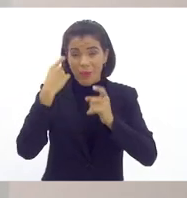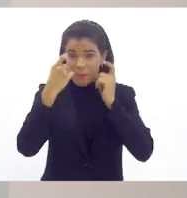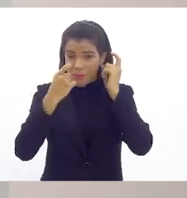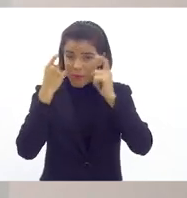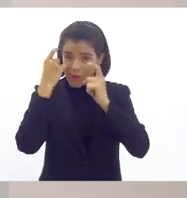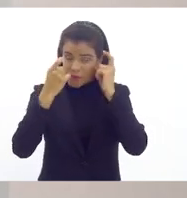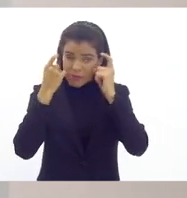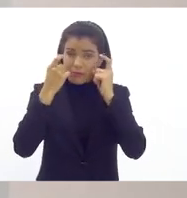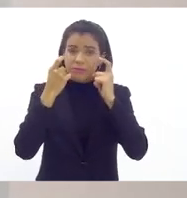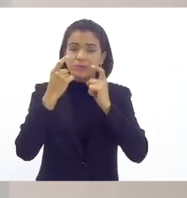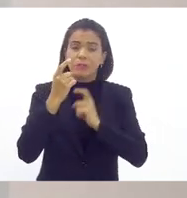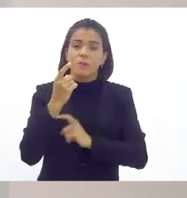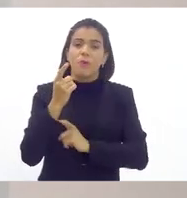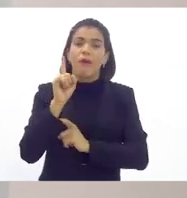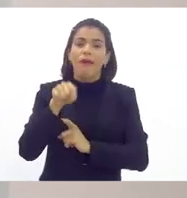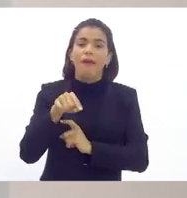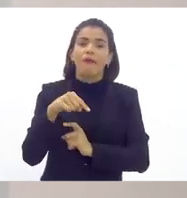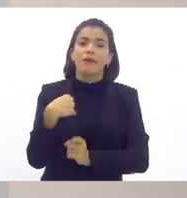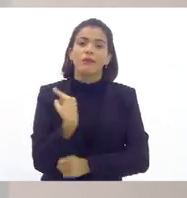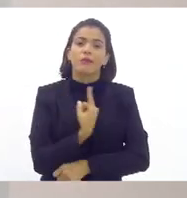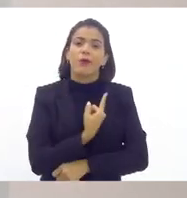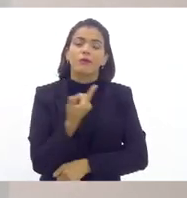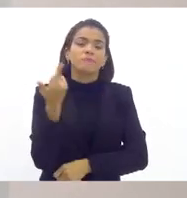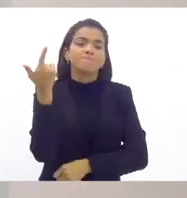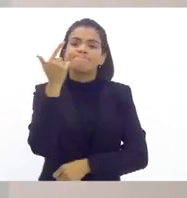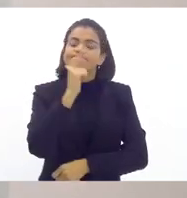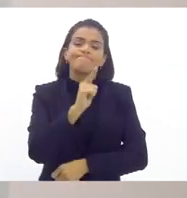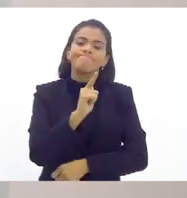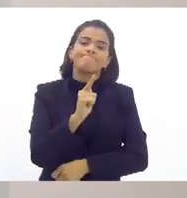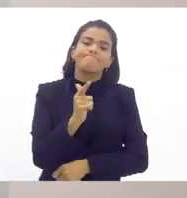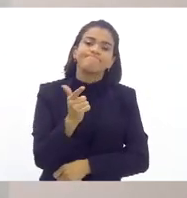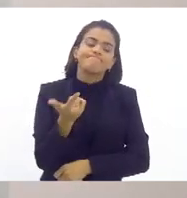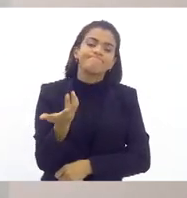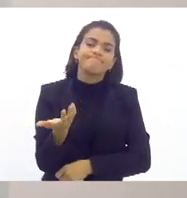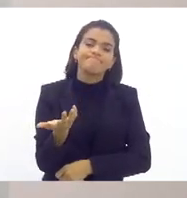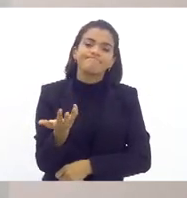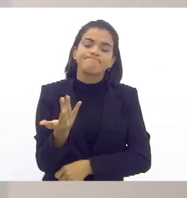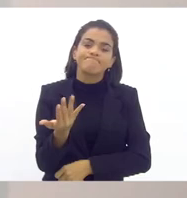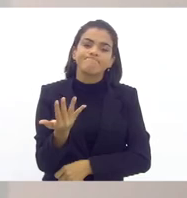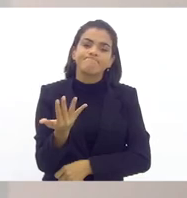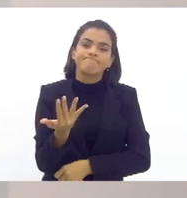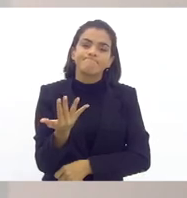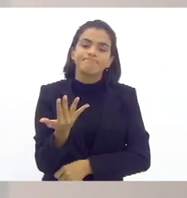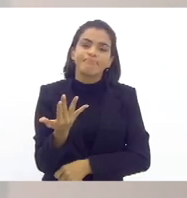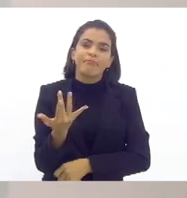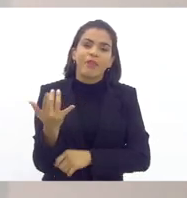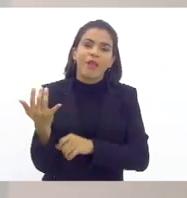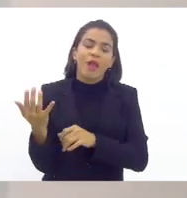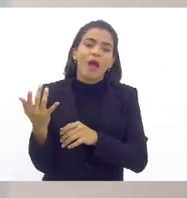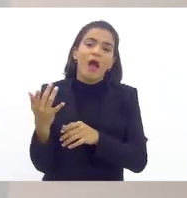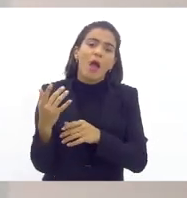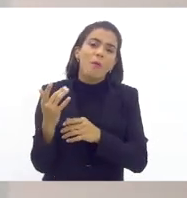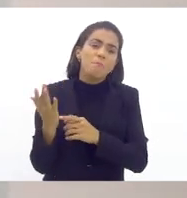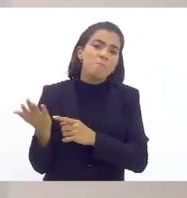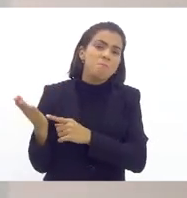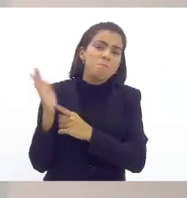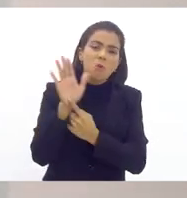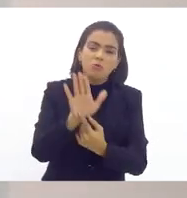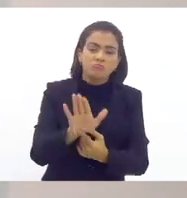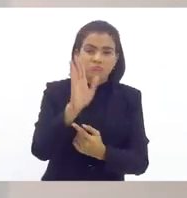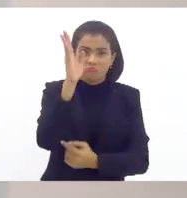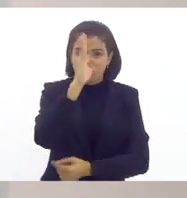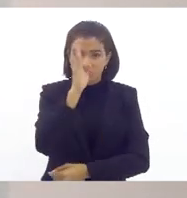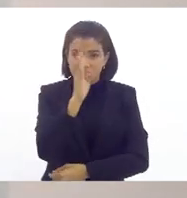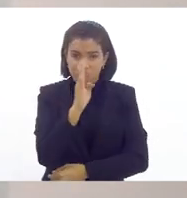meu grande temor é que nós não venhamos a trazer para o Brasil, a importar para o Brasil